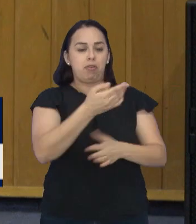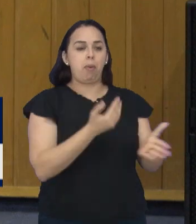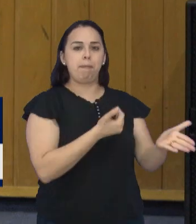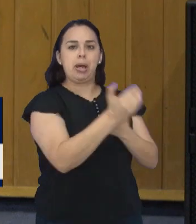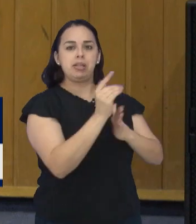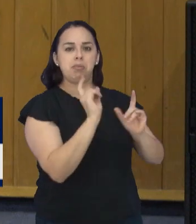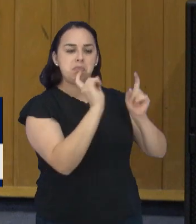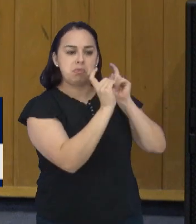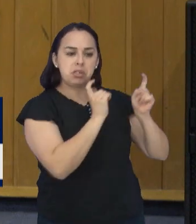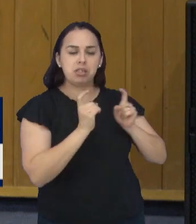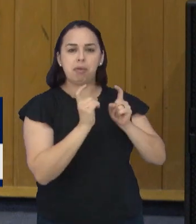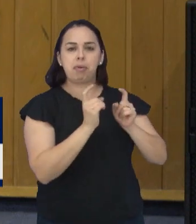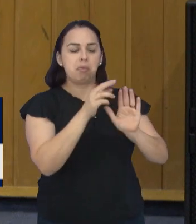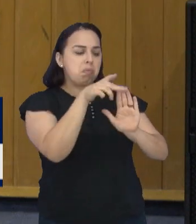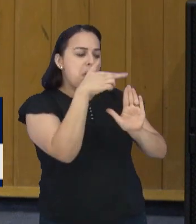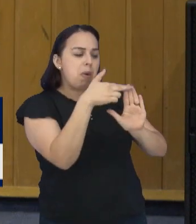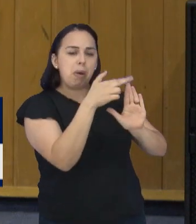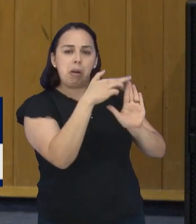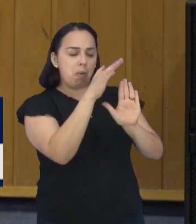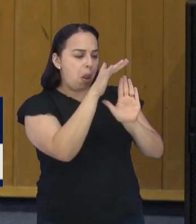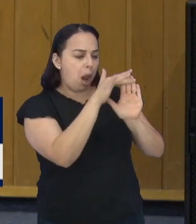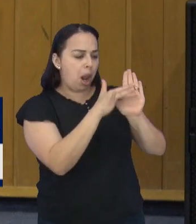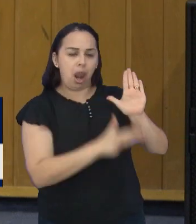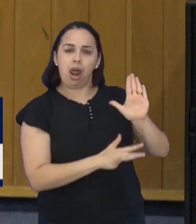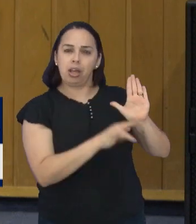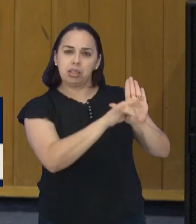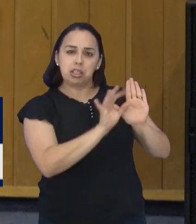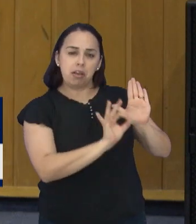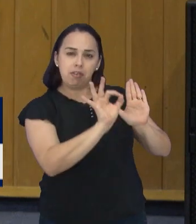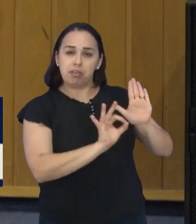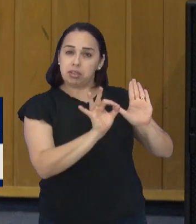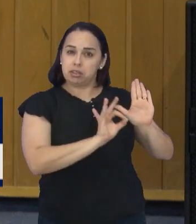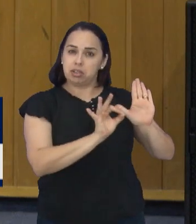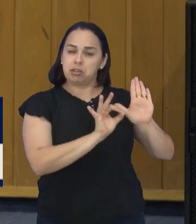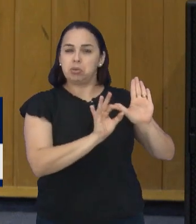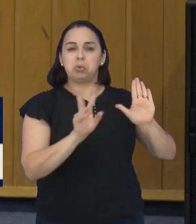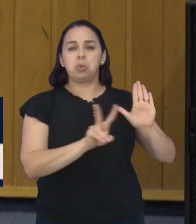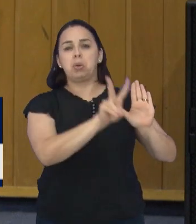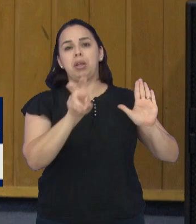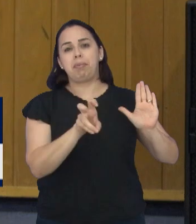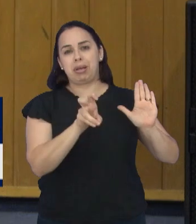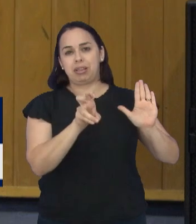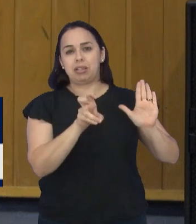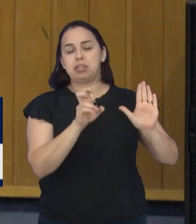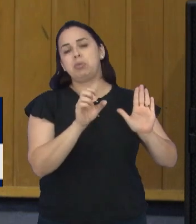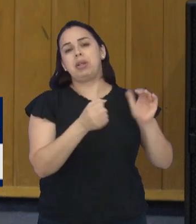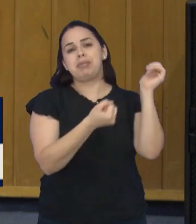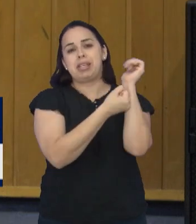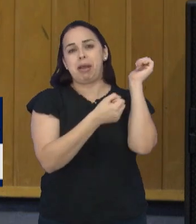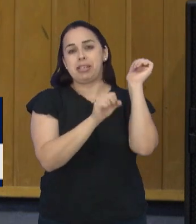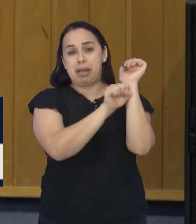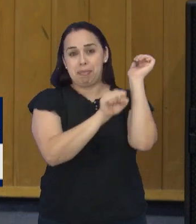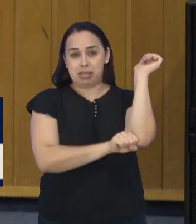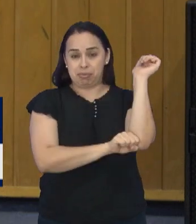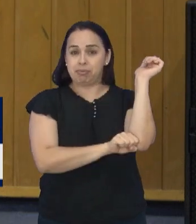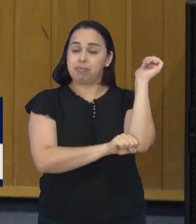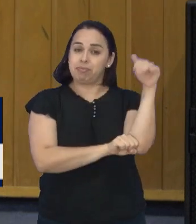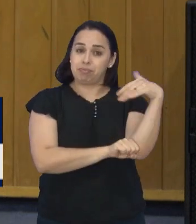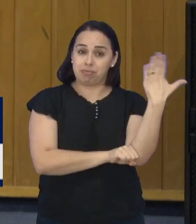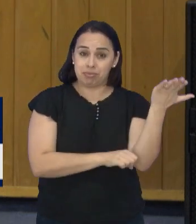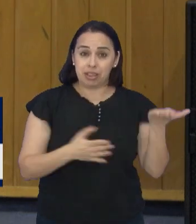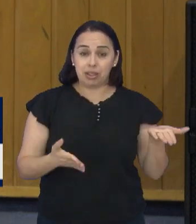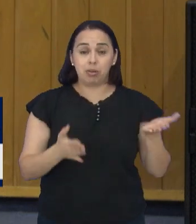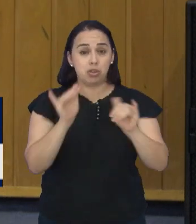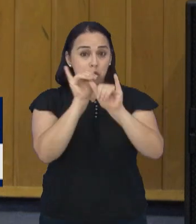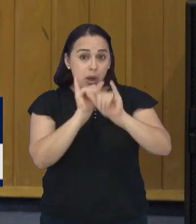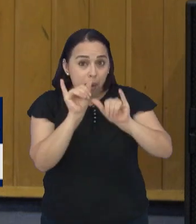apreciarmos o relatório que o relator fez dos trabalhos relacionados à Sabesp. Então, Só